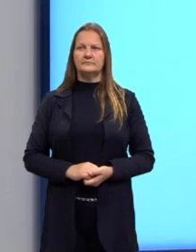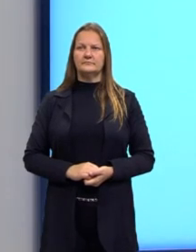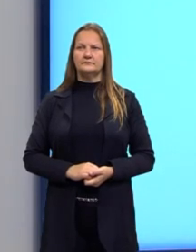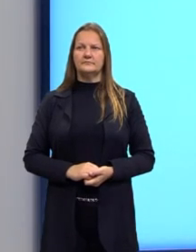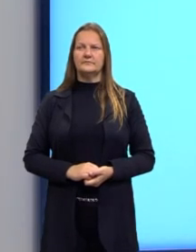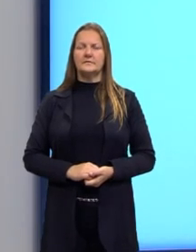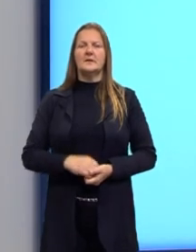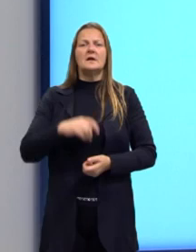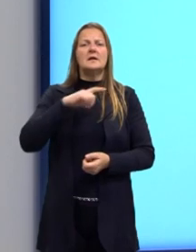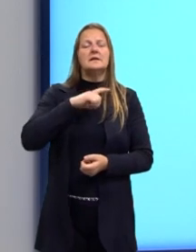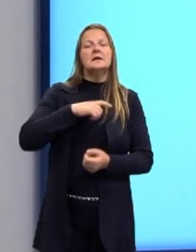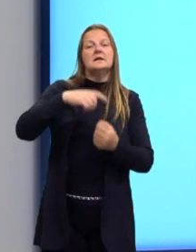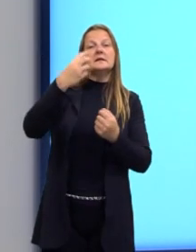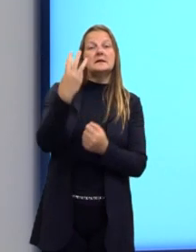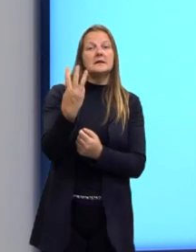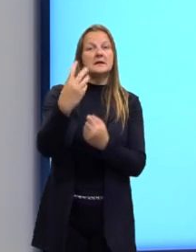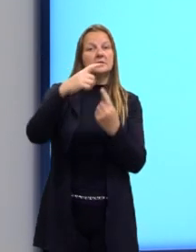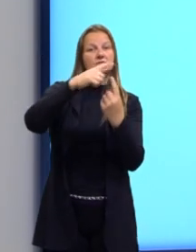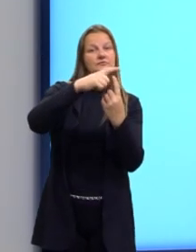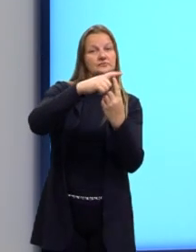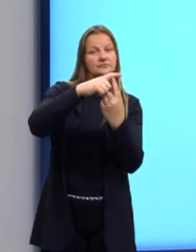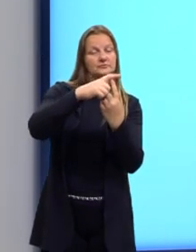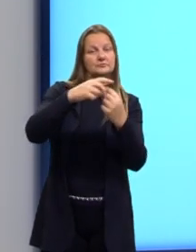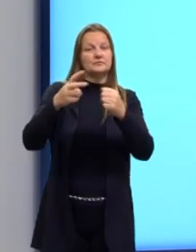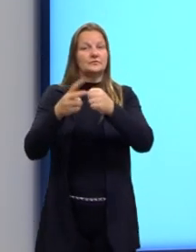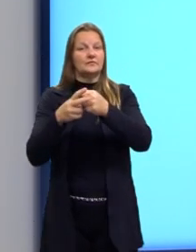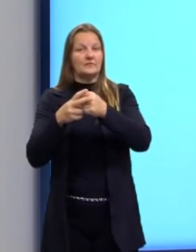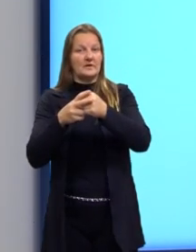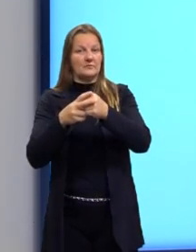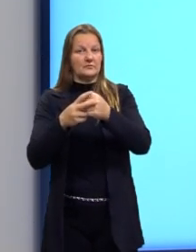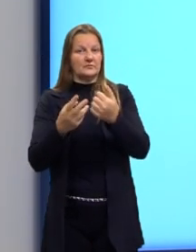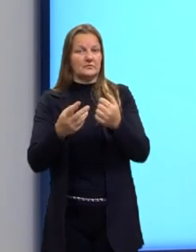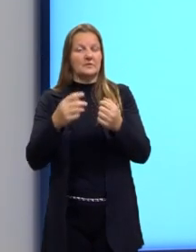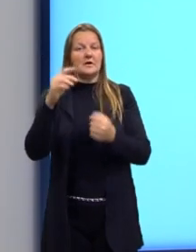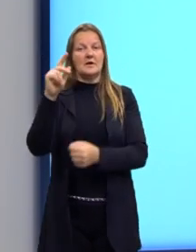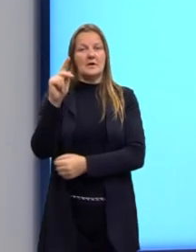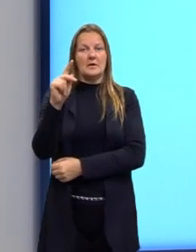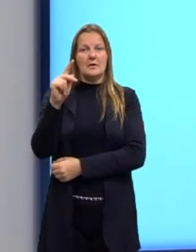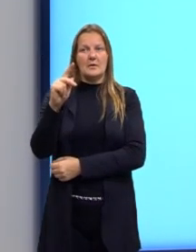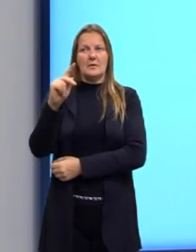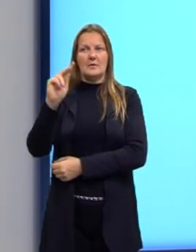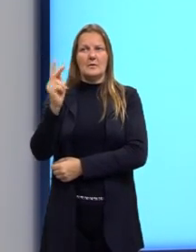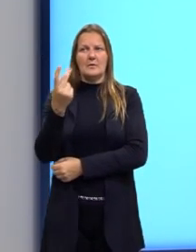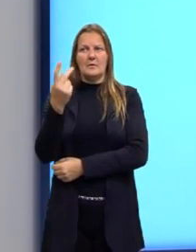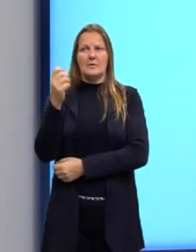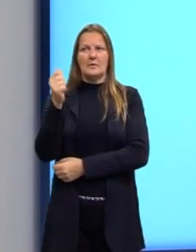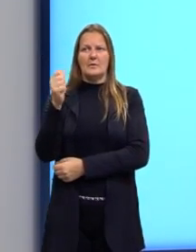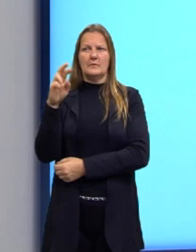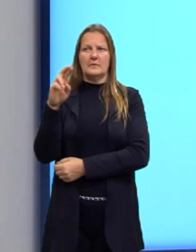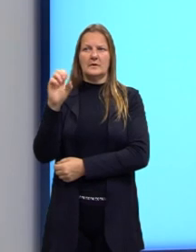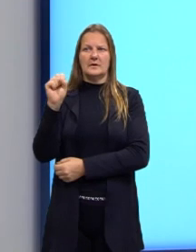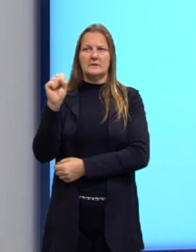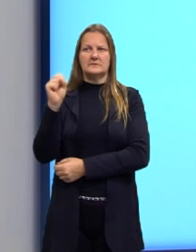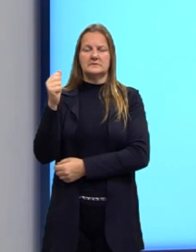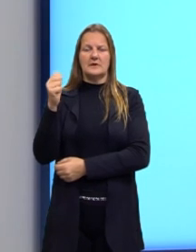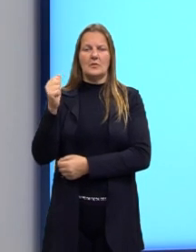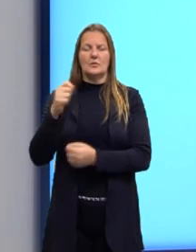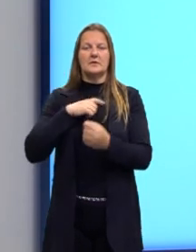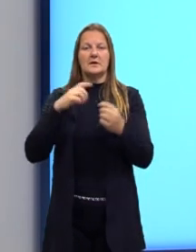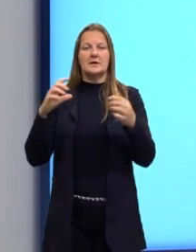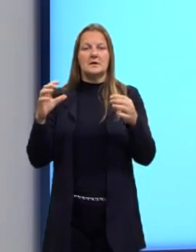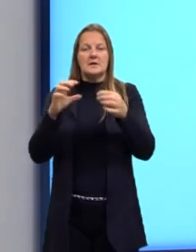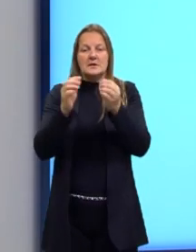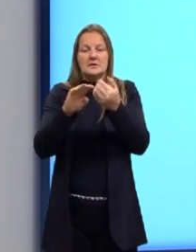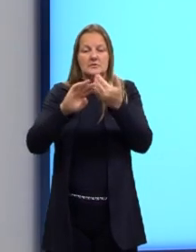nós temos três tipos de verbos frasais são os separáveis os inseparáveis e